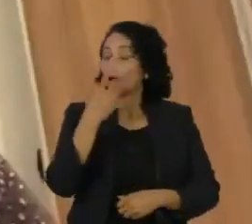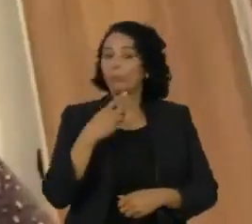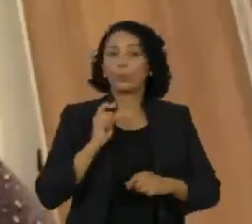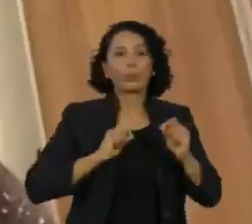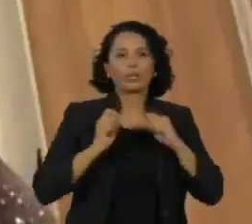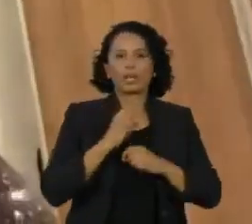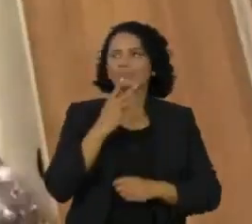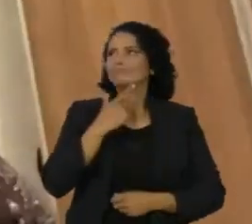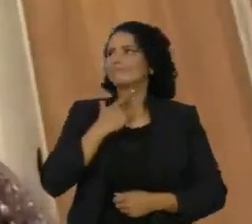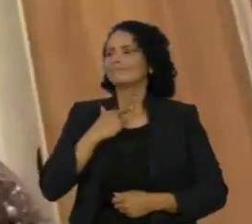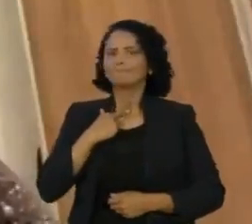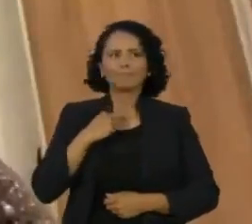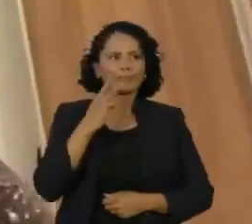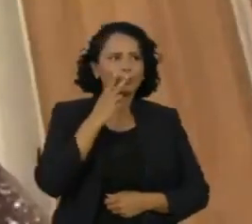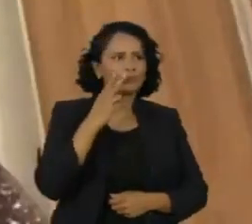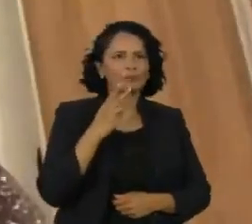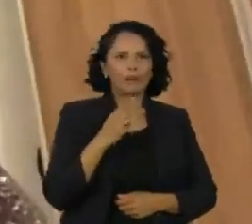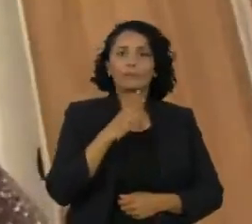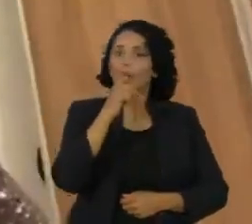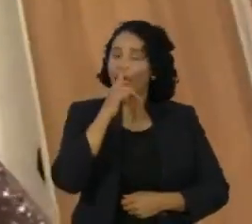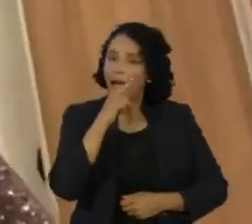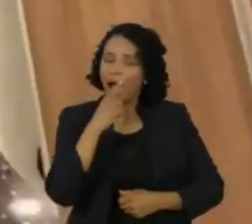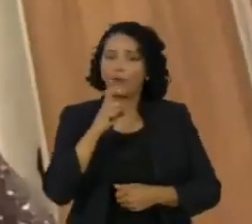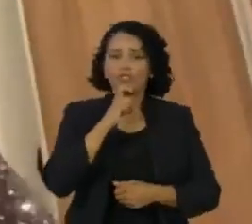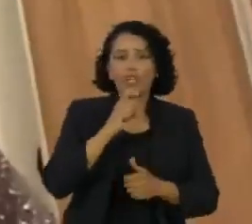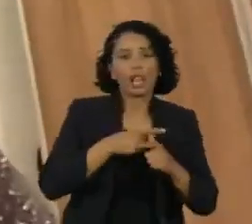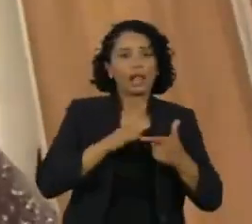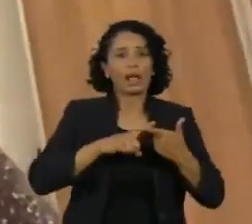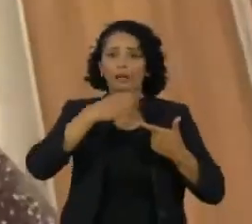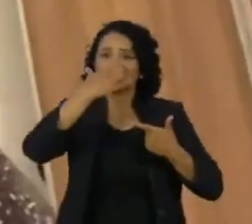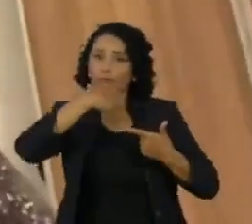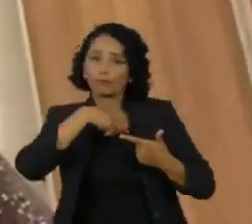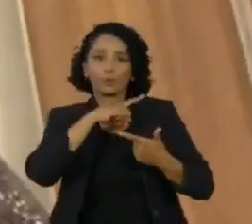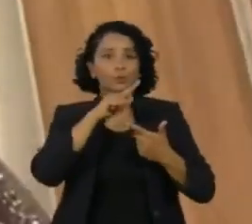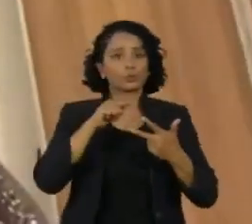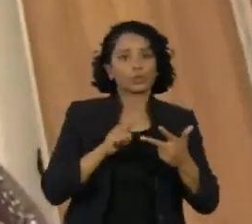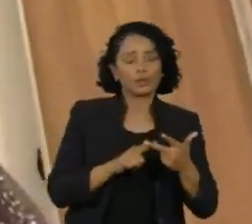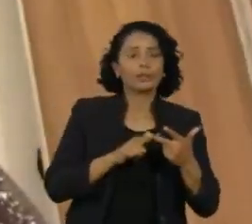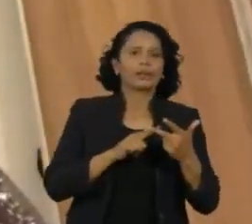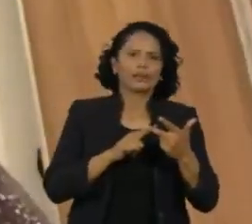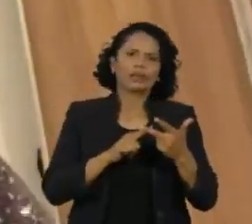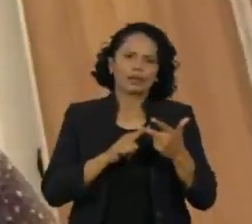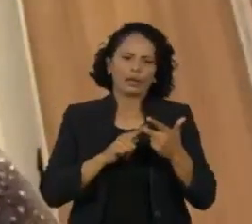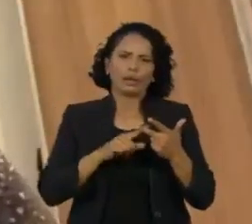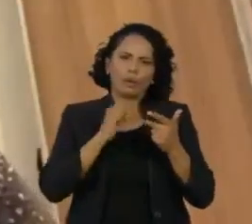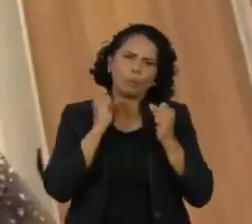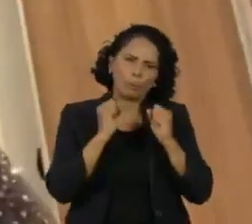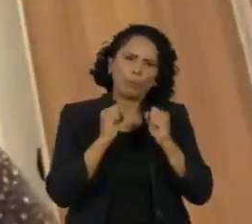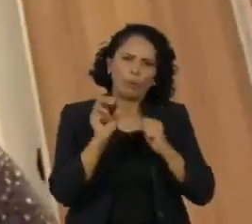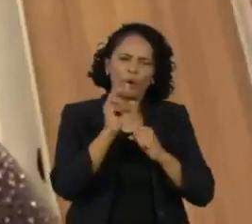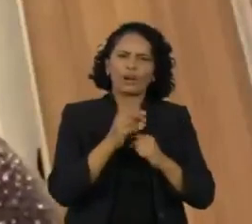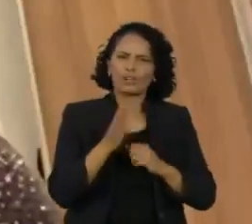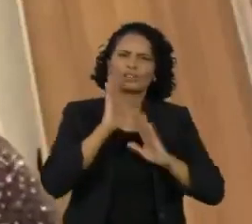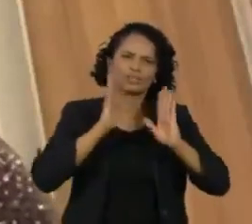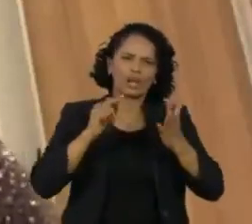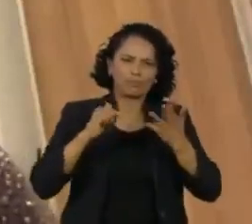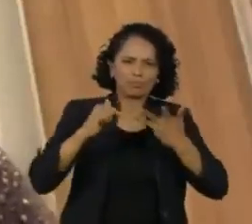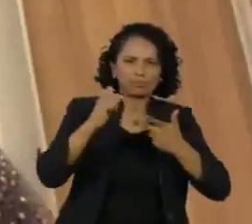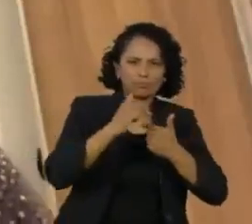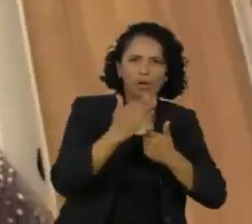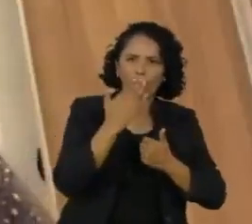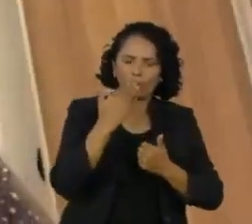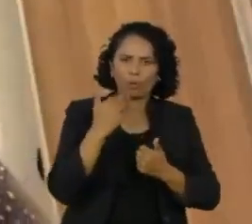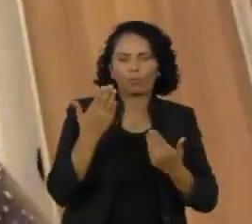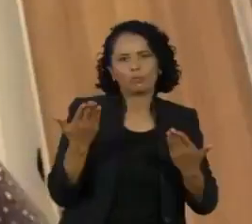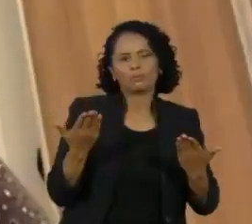gelada, frutas secas ou coisas assim que você consegue talvez desviar aí a vontade de fumar. E a gente fala muito em